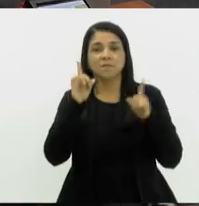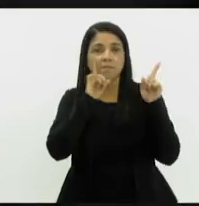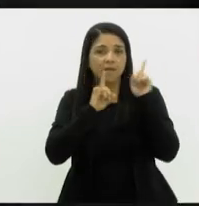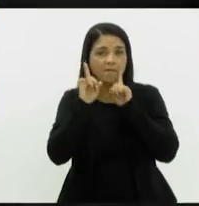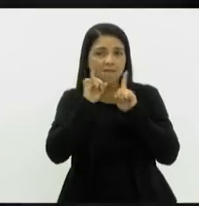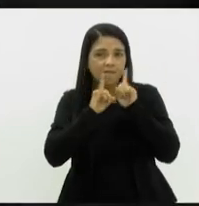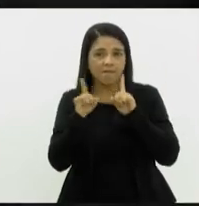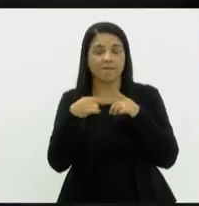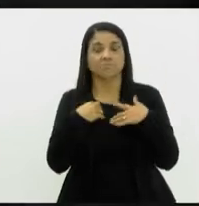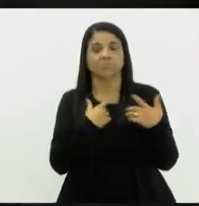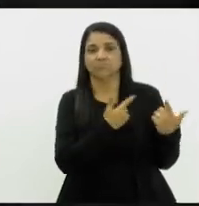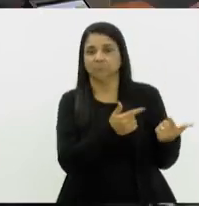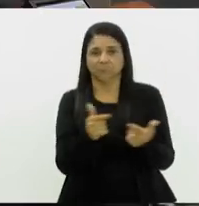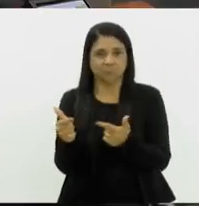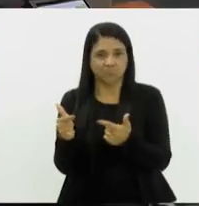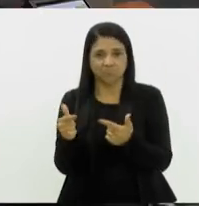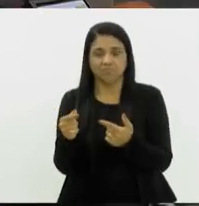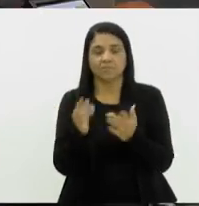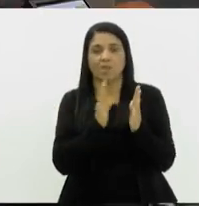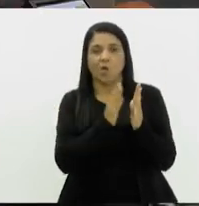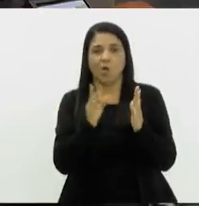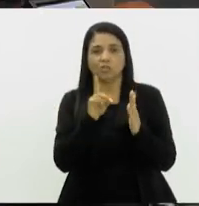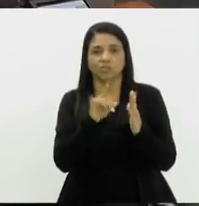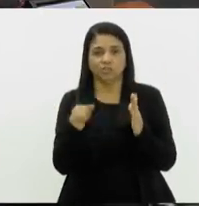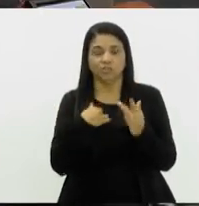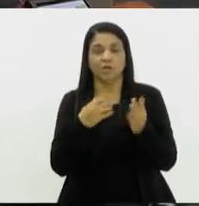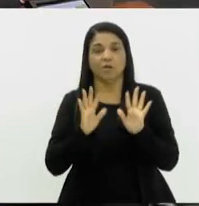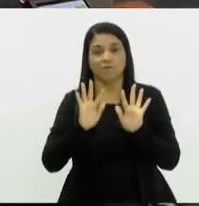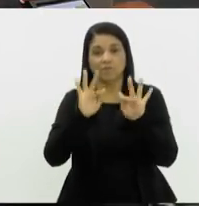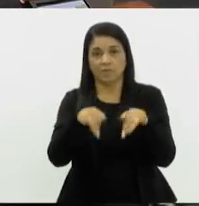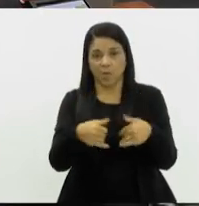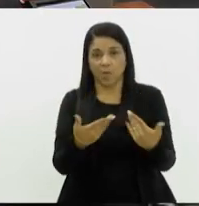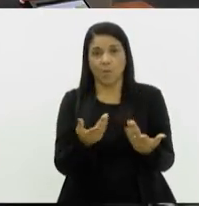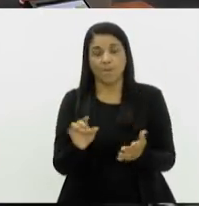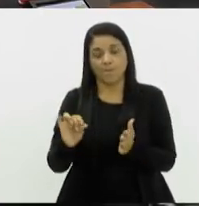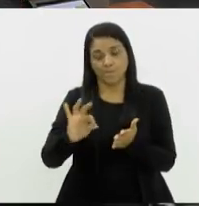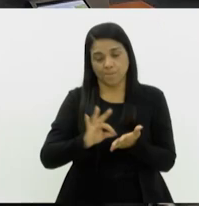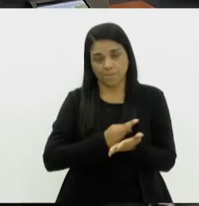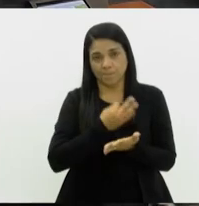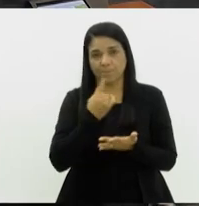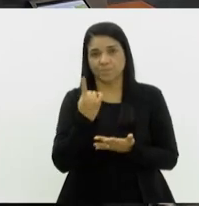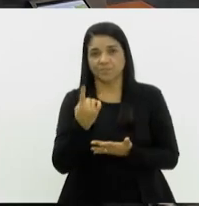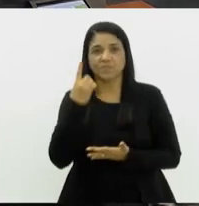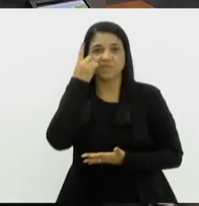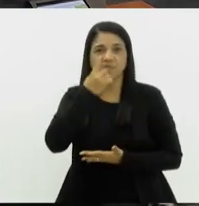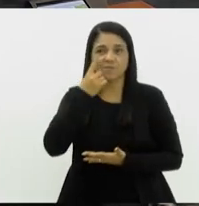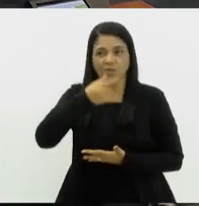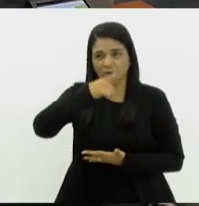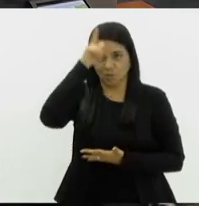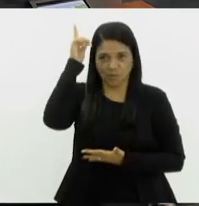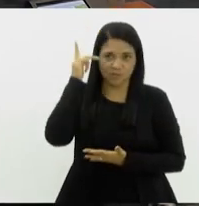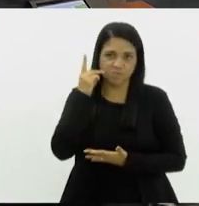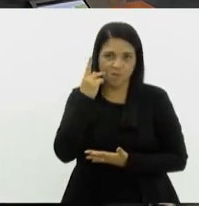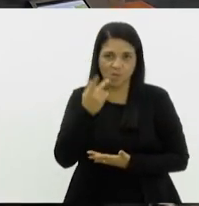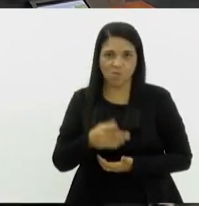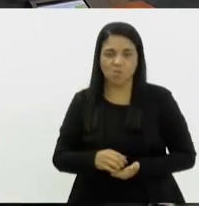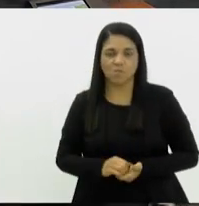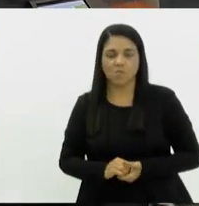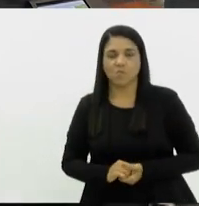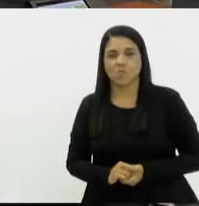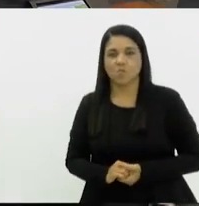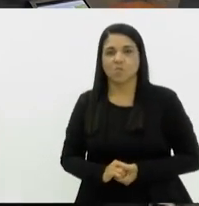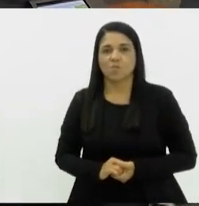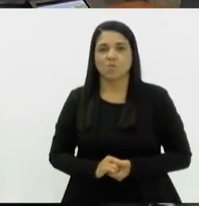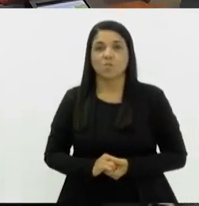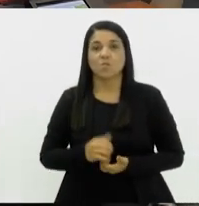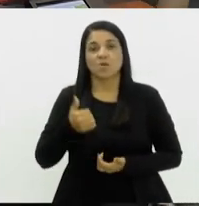Nada mais havendo a tratar na ordem do dia, passa o expediente final com o primeiro orador escrito, o nobre deputado Luiz Paulo. Vossa Excelência